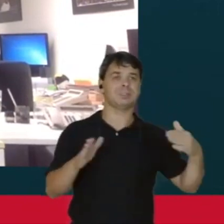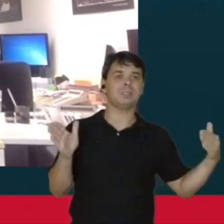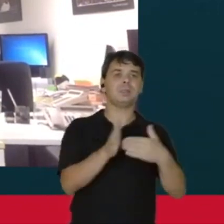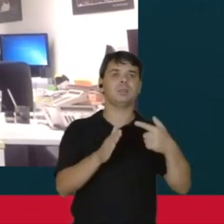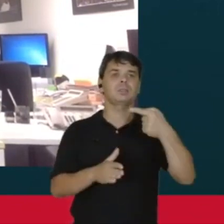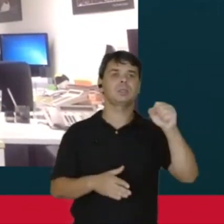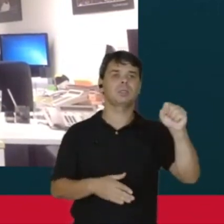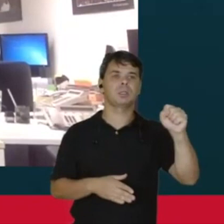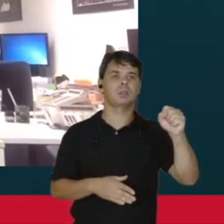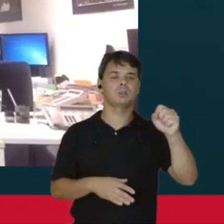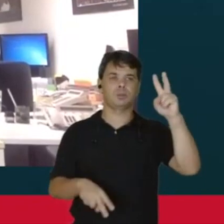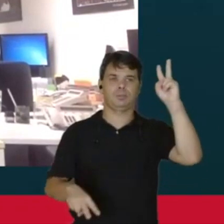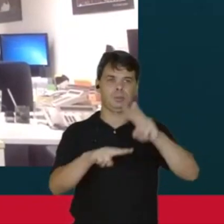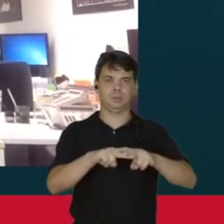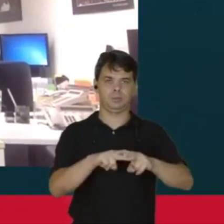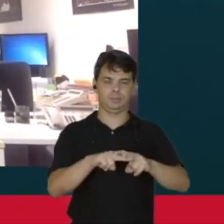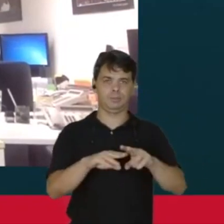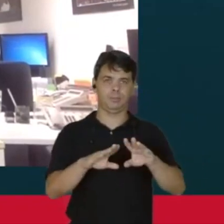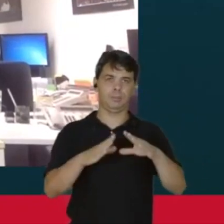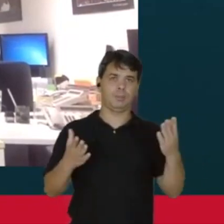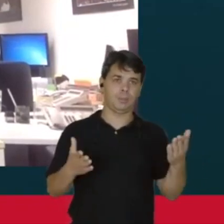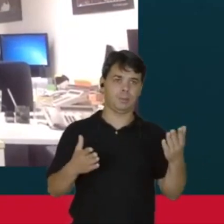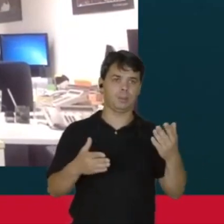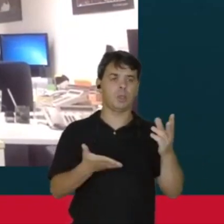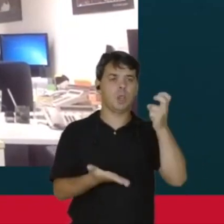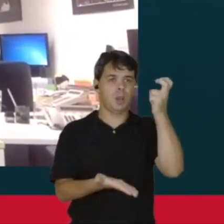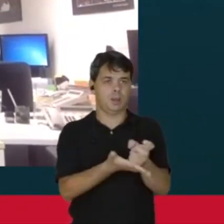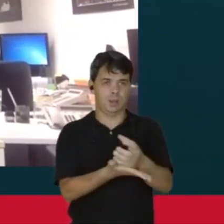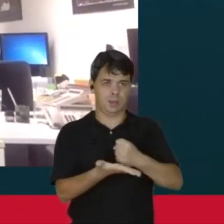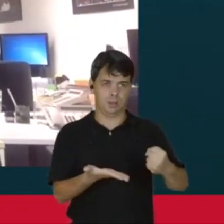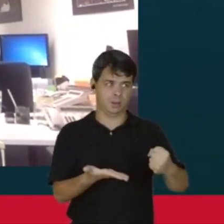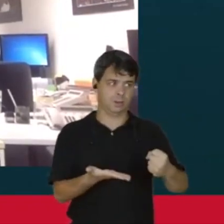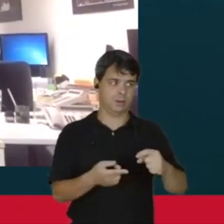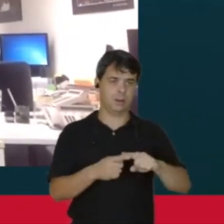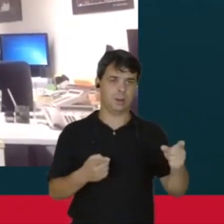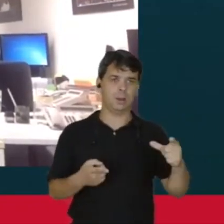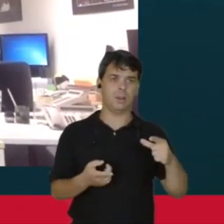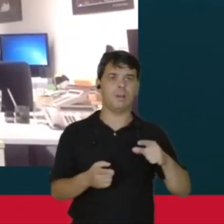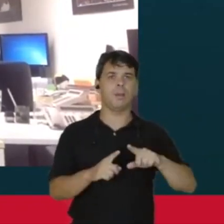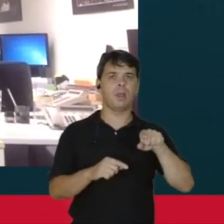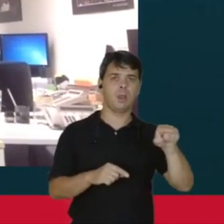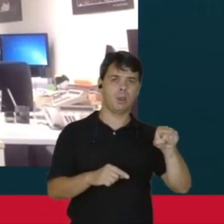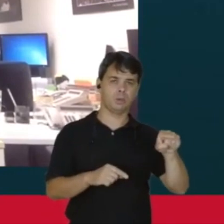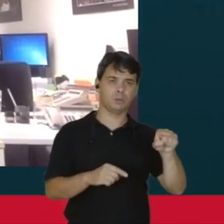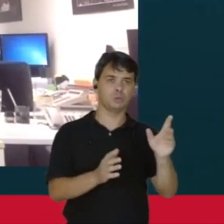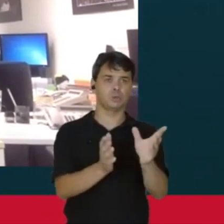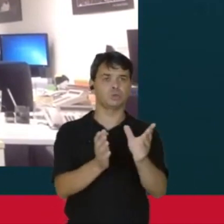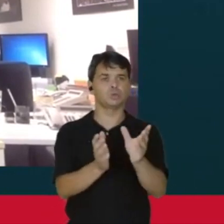78 anos de prisão, além do impeachment. Então, esse